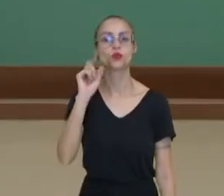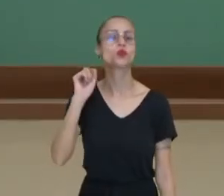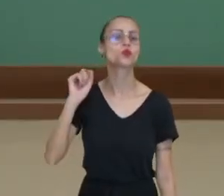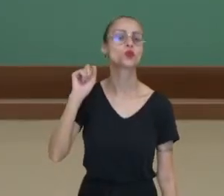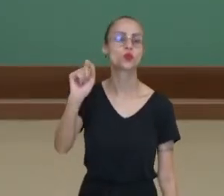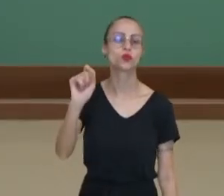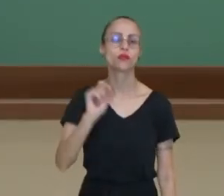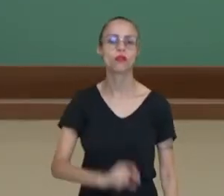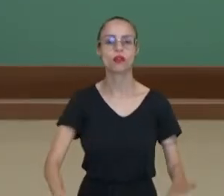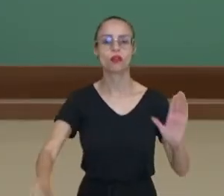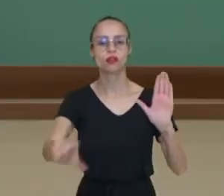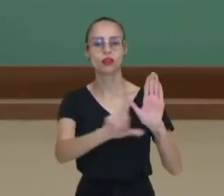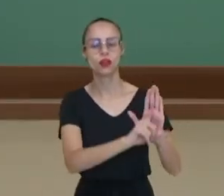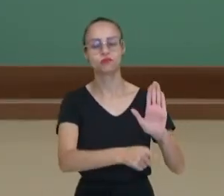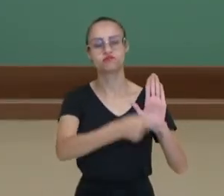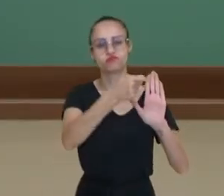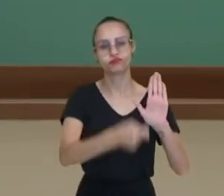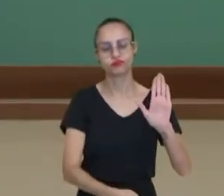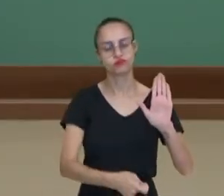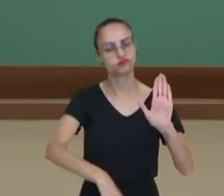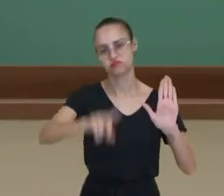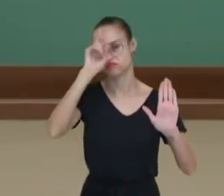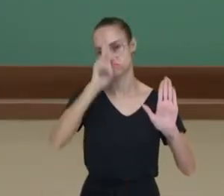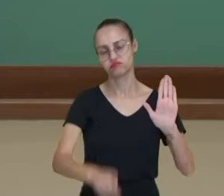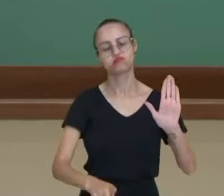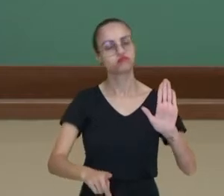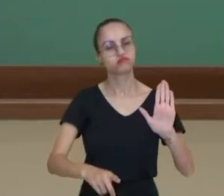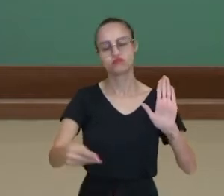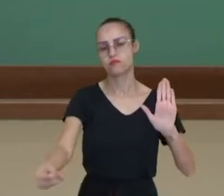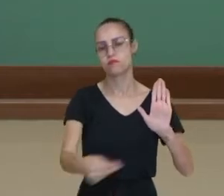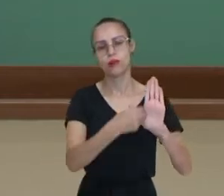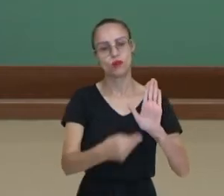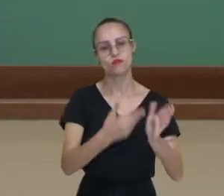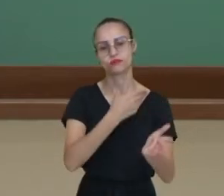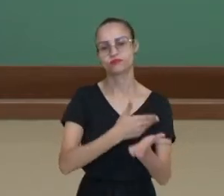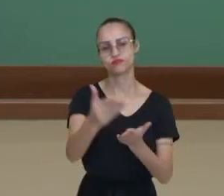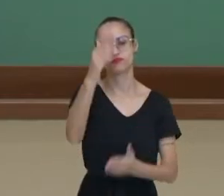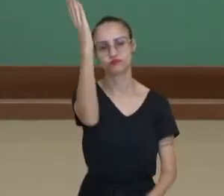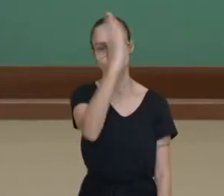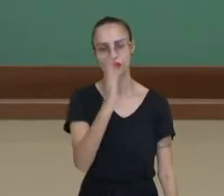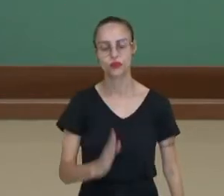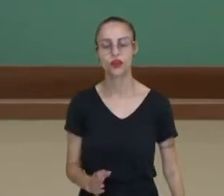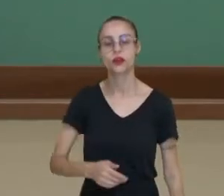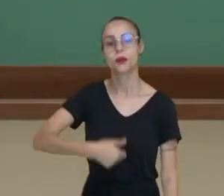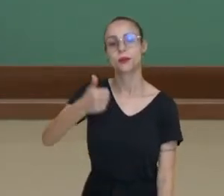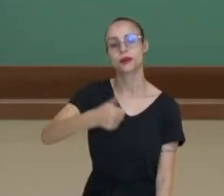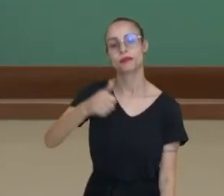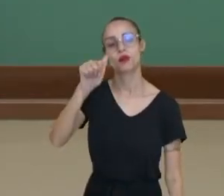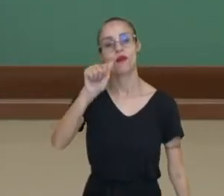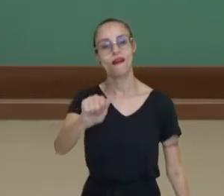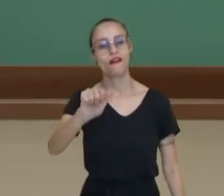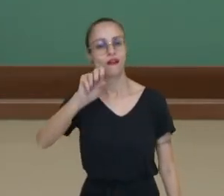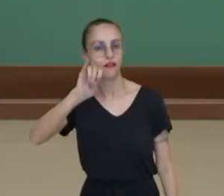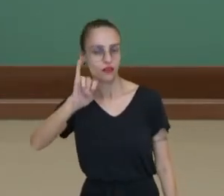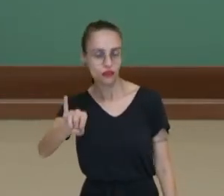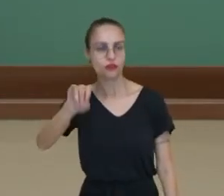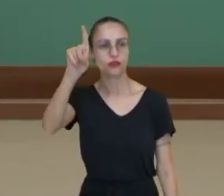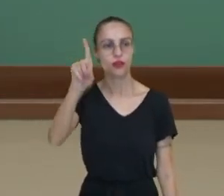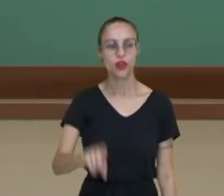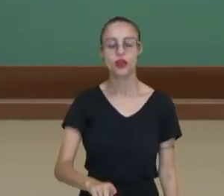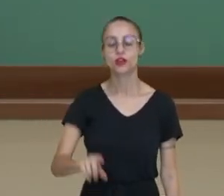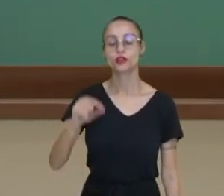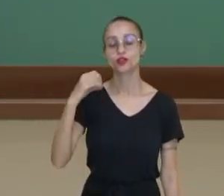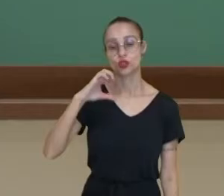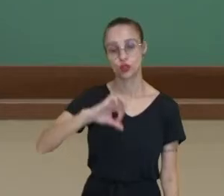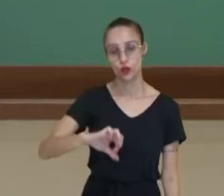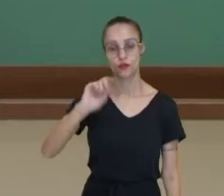aí leis maiores que deveriam ser imediatamente aplicadas no Brasil. O primeiro dos atos institucionais, ainda de 9 de abril